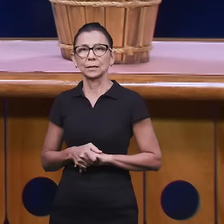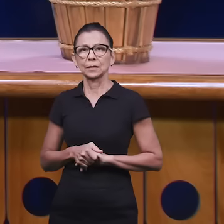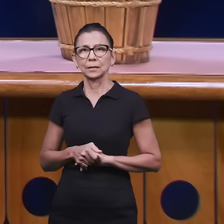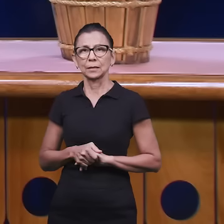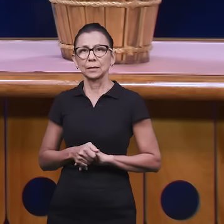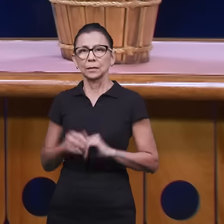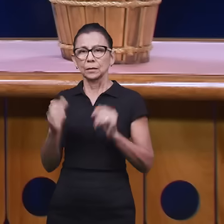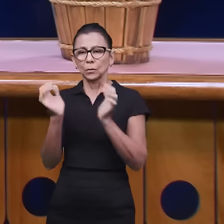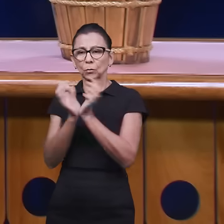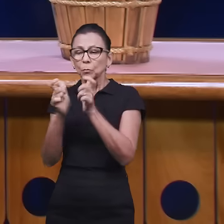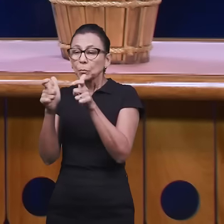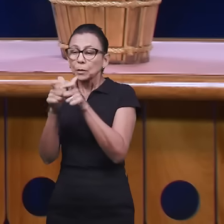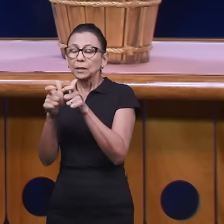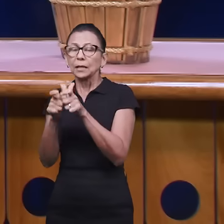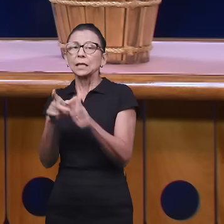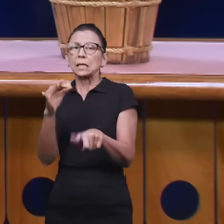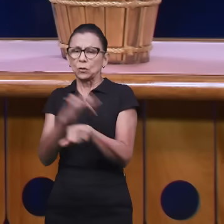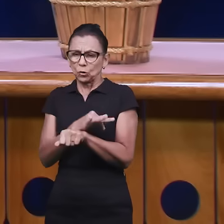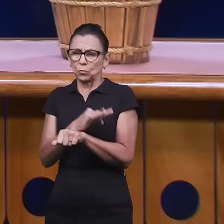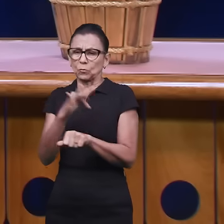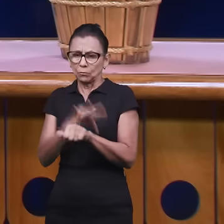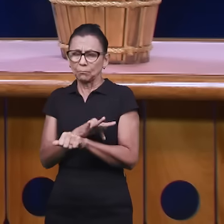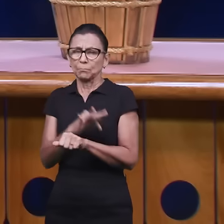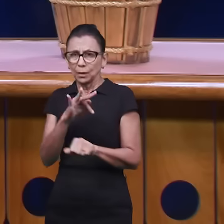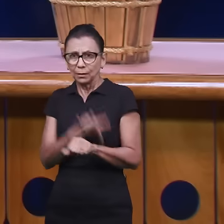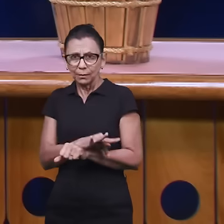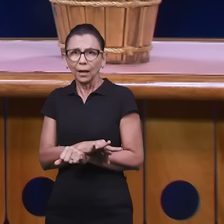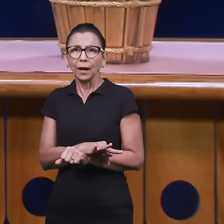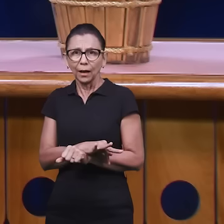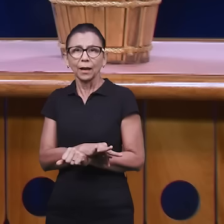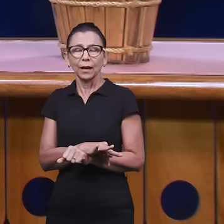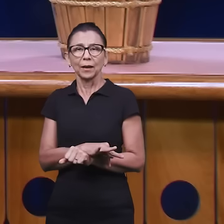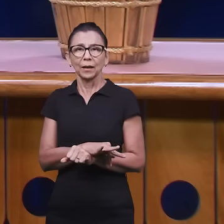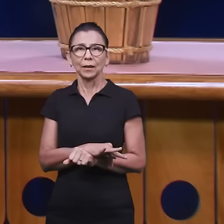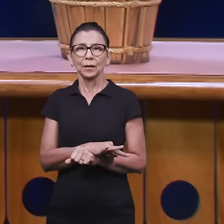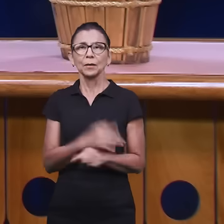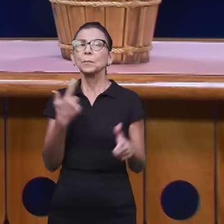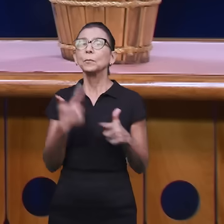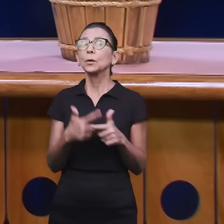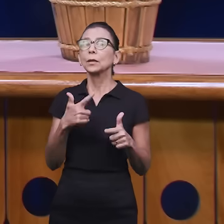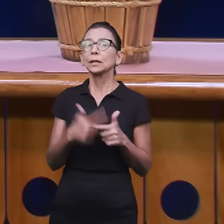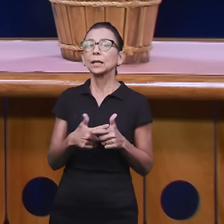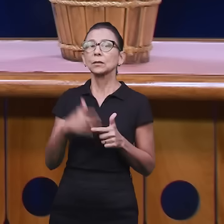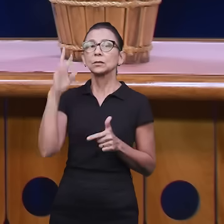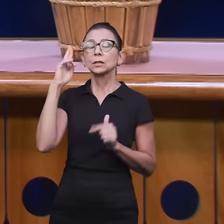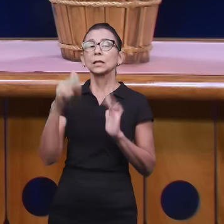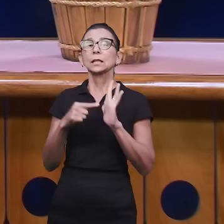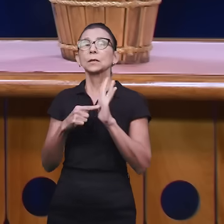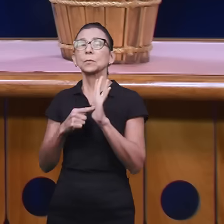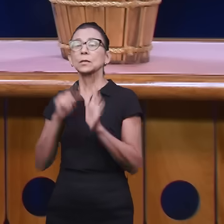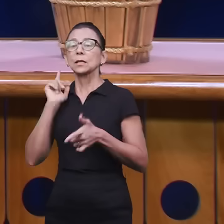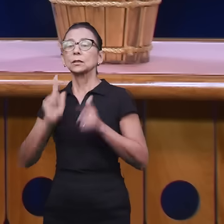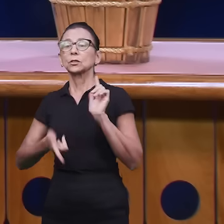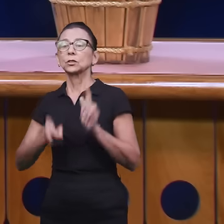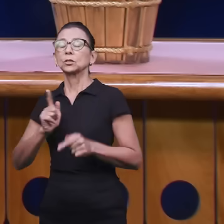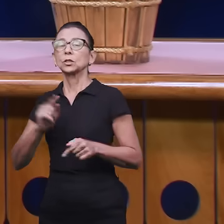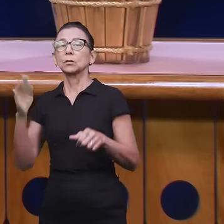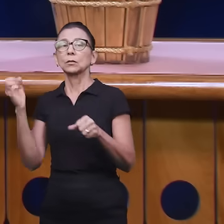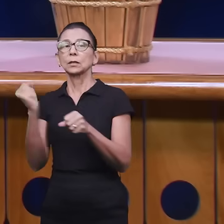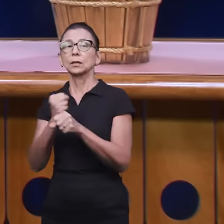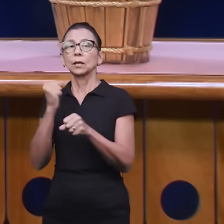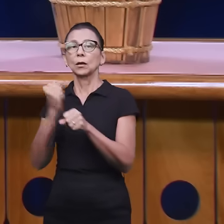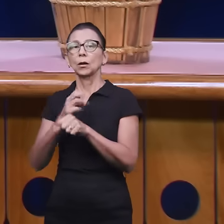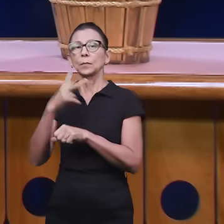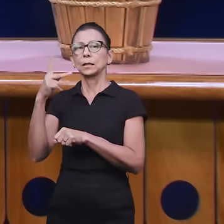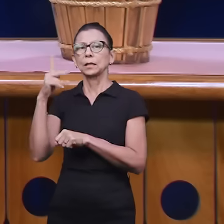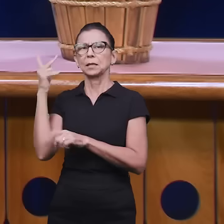portar, era um grupo pequeno. Por quê? Porque o Senhor queria mostrar a Gideão que a obra dele é profética,